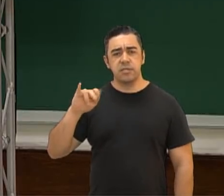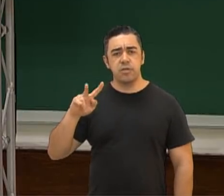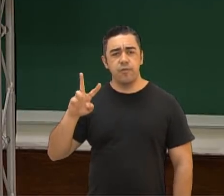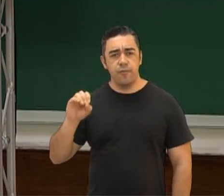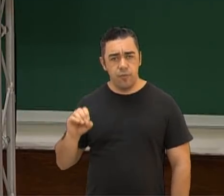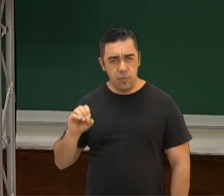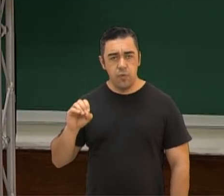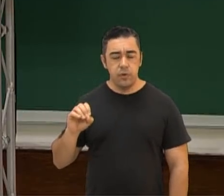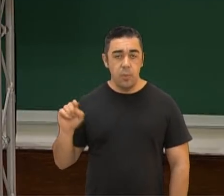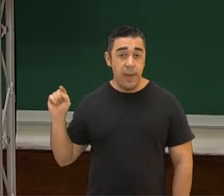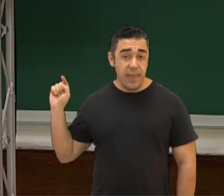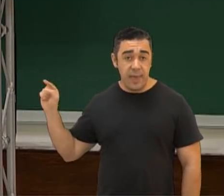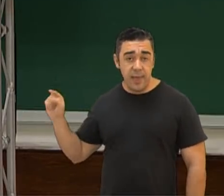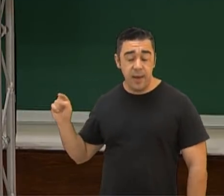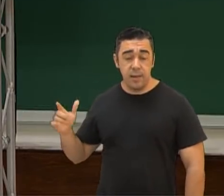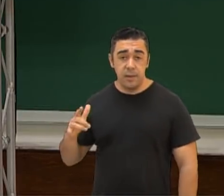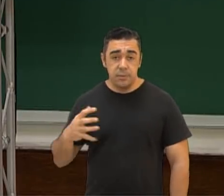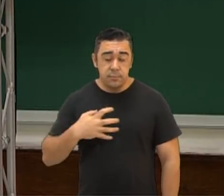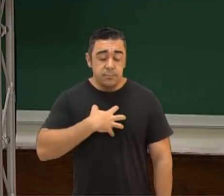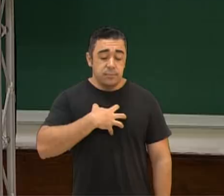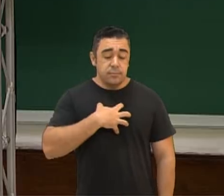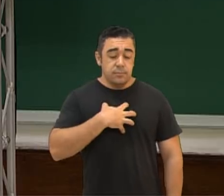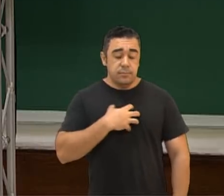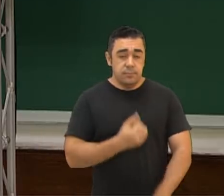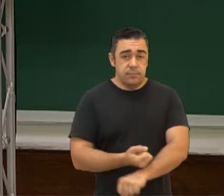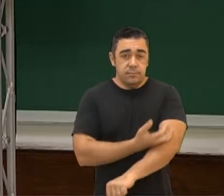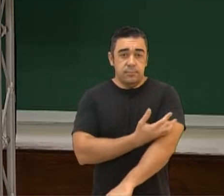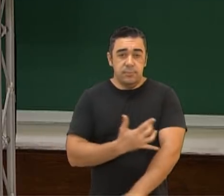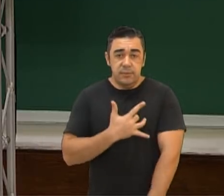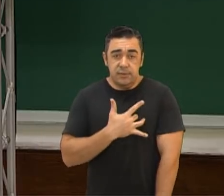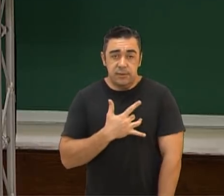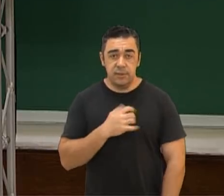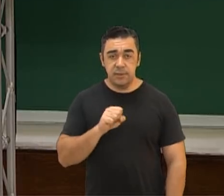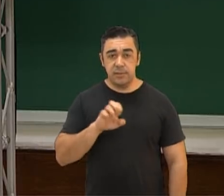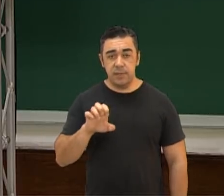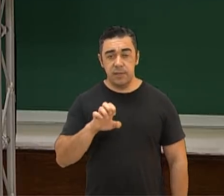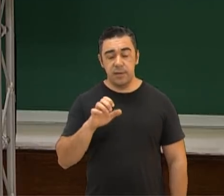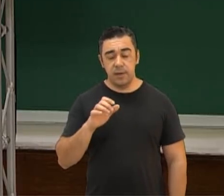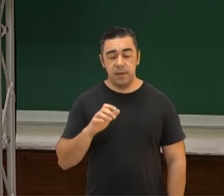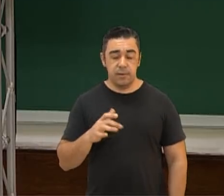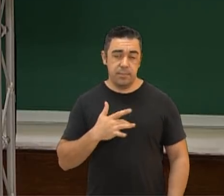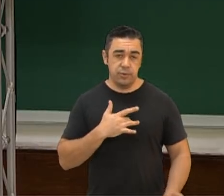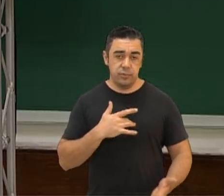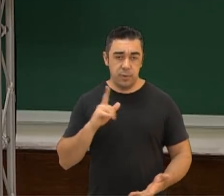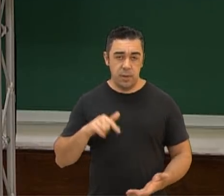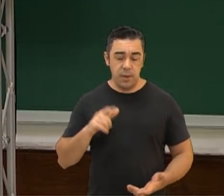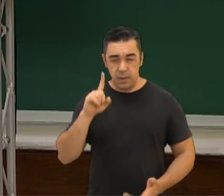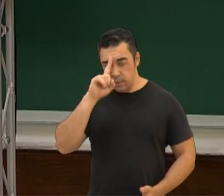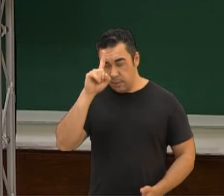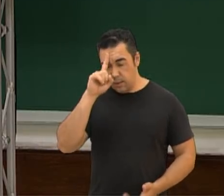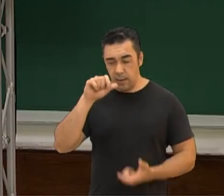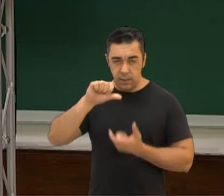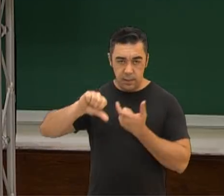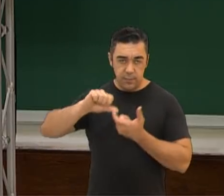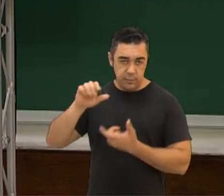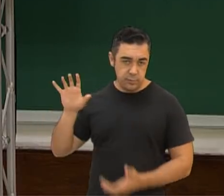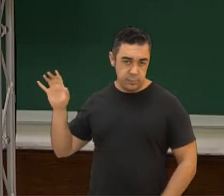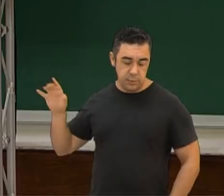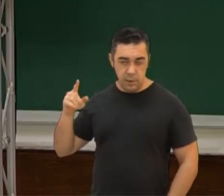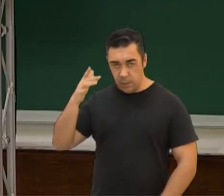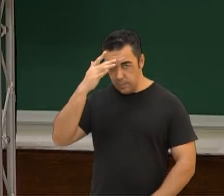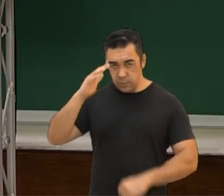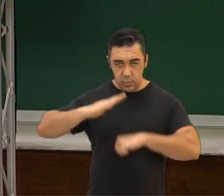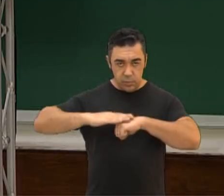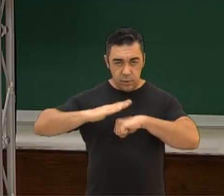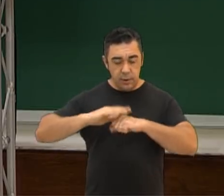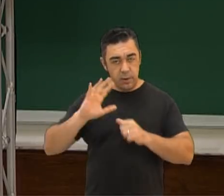vai ter esse sentimento, né? Então é um pronome que indica aqui essa ideia de reflexividade, porque o sujeito pratica e